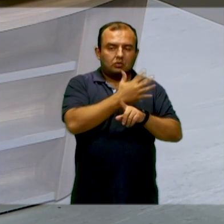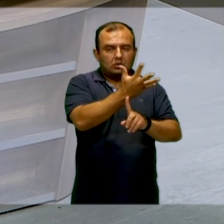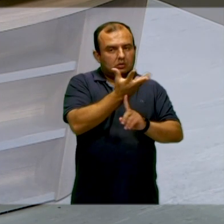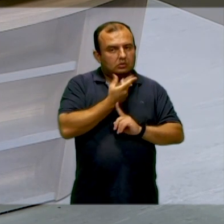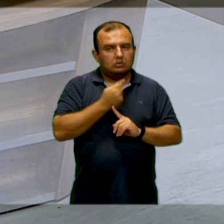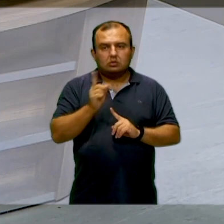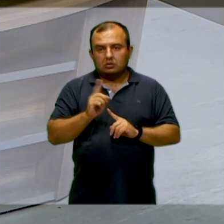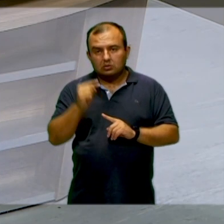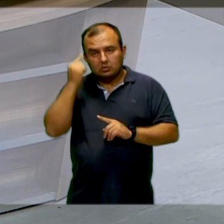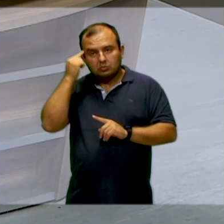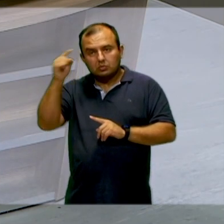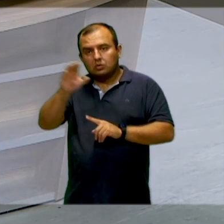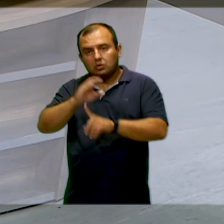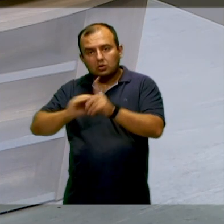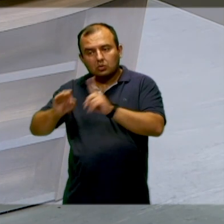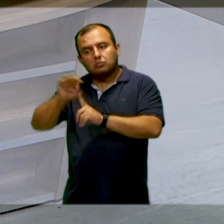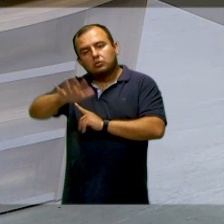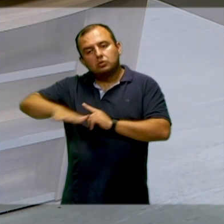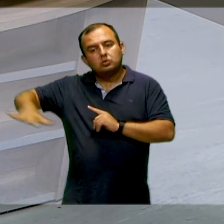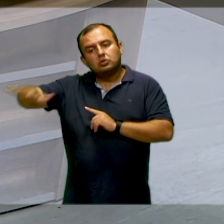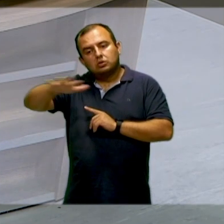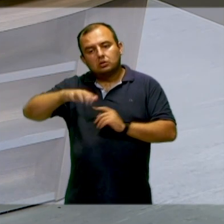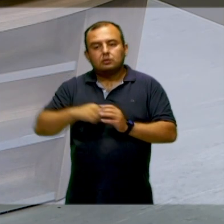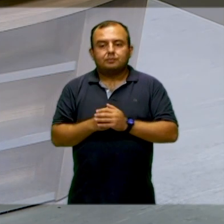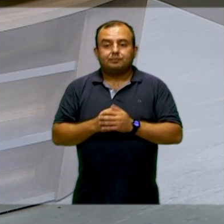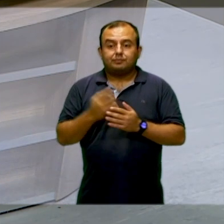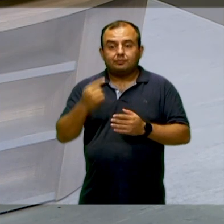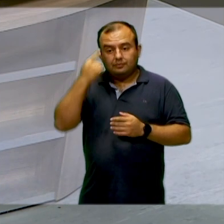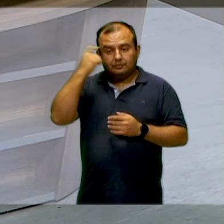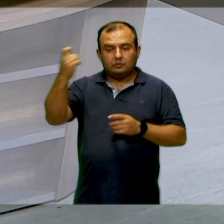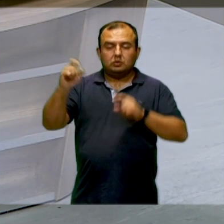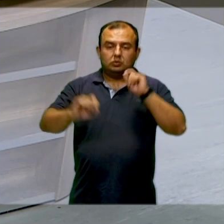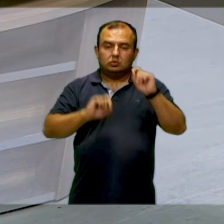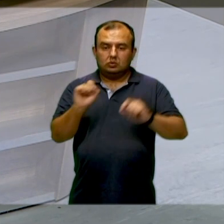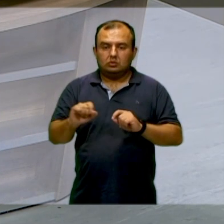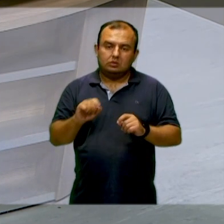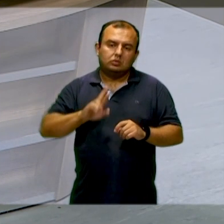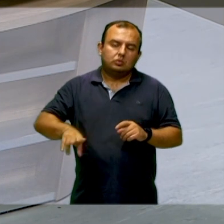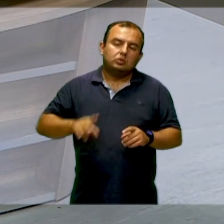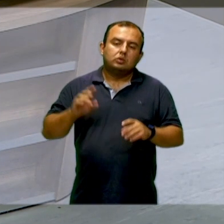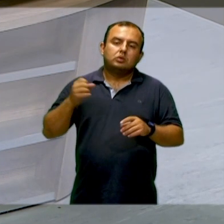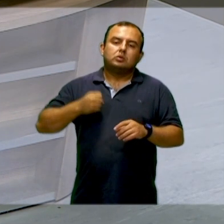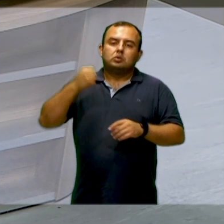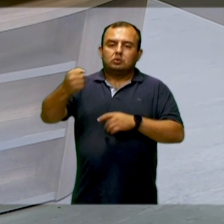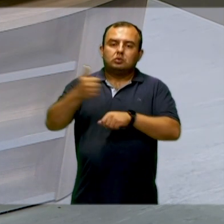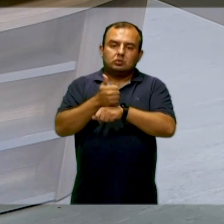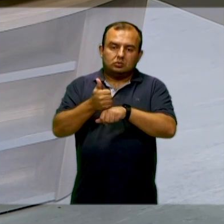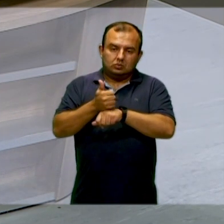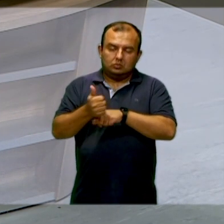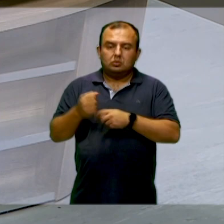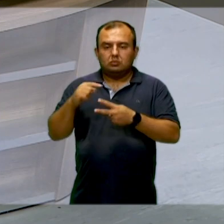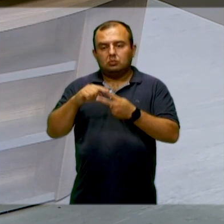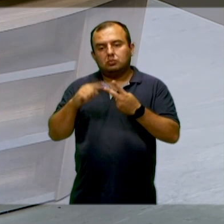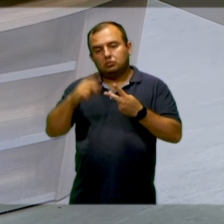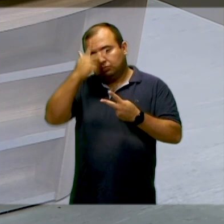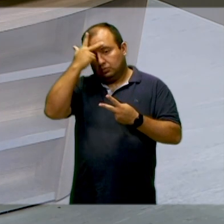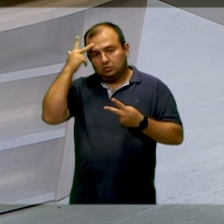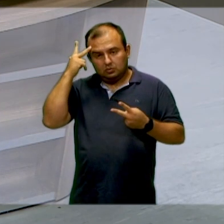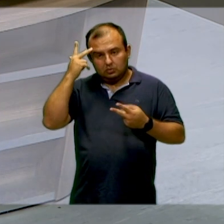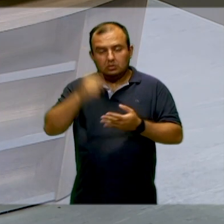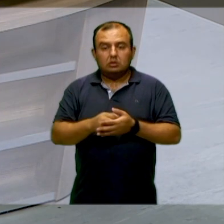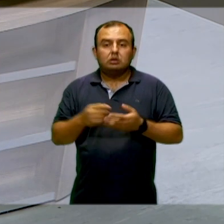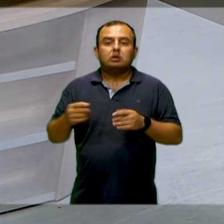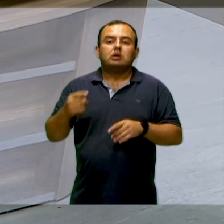claro. Nós estamos pensando na comunidade em geral. Então, a ideia não é colocar um profissional para dar aula para 1 ou 2 pessoas.